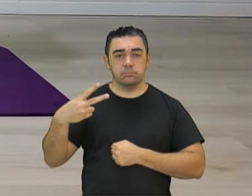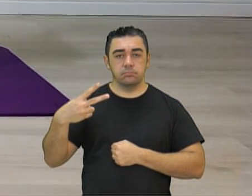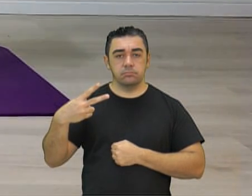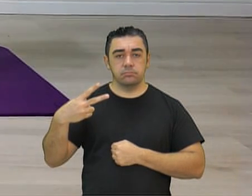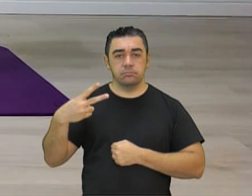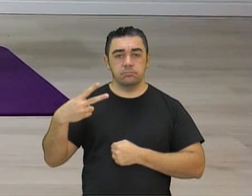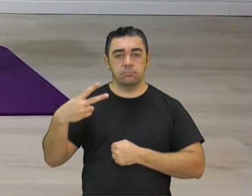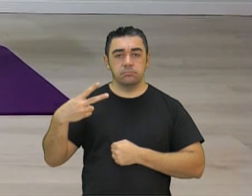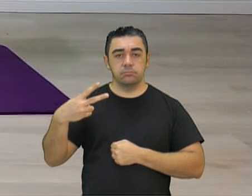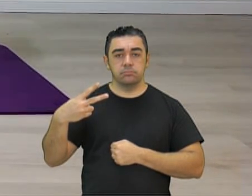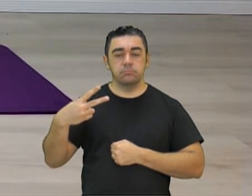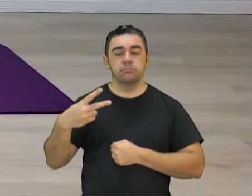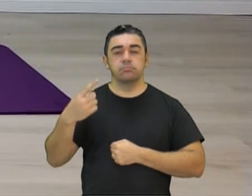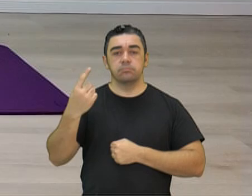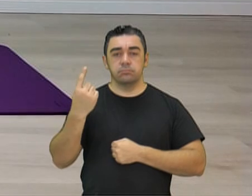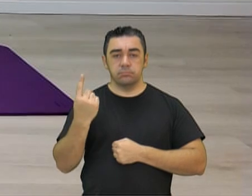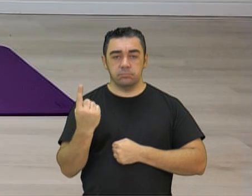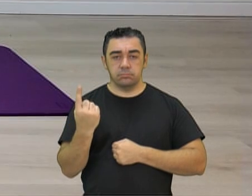2,